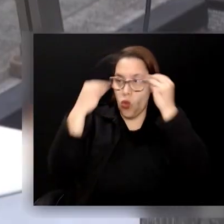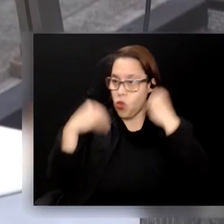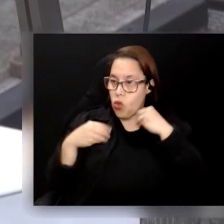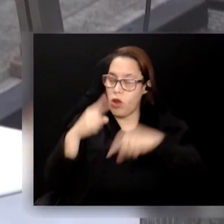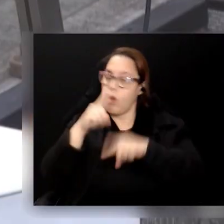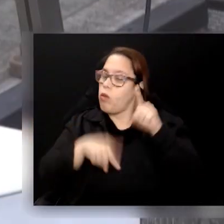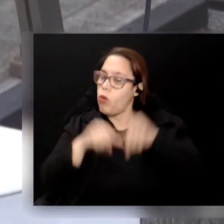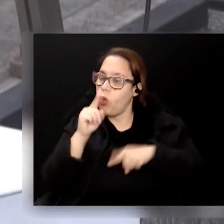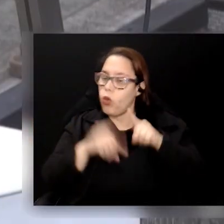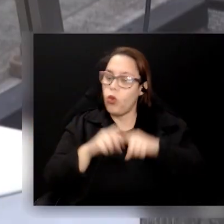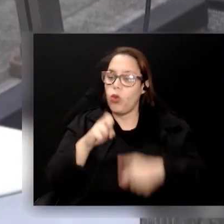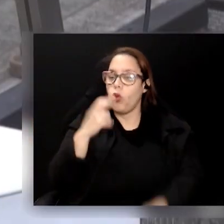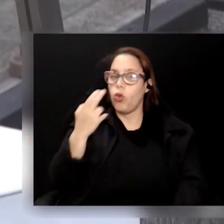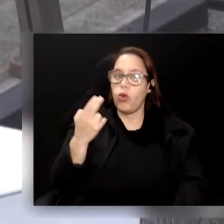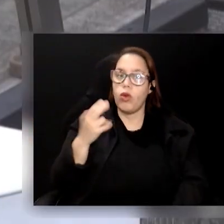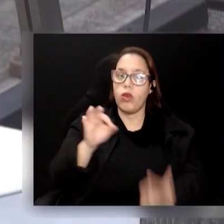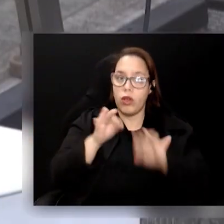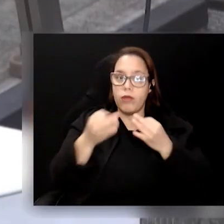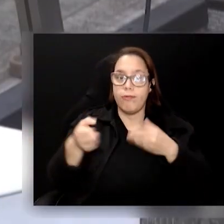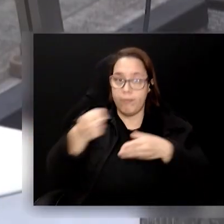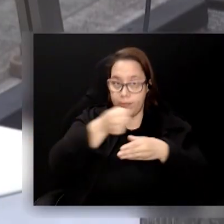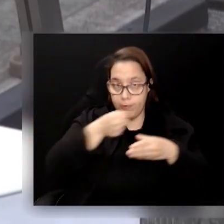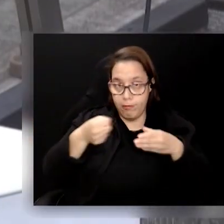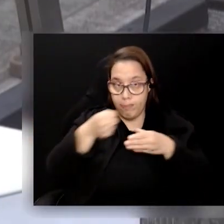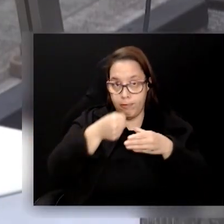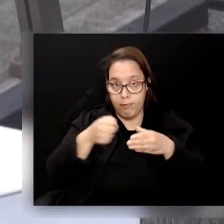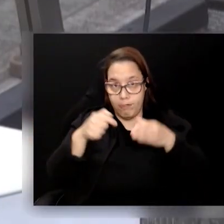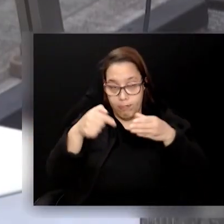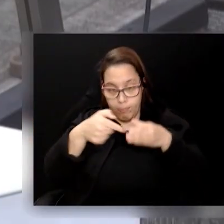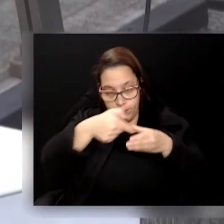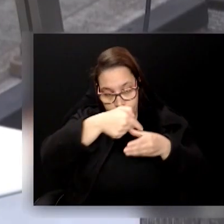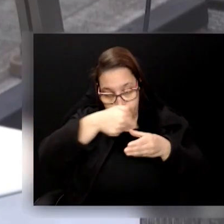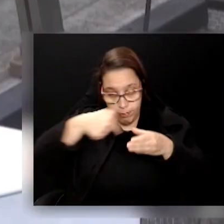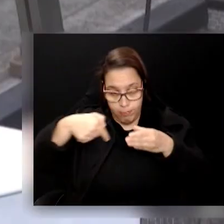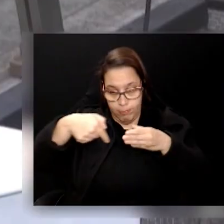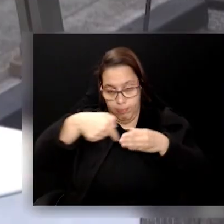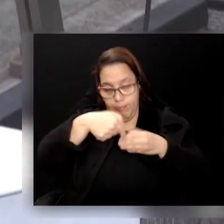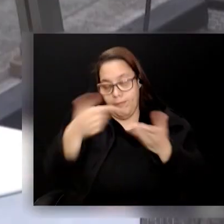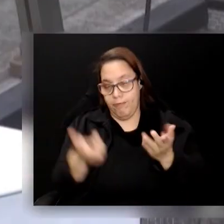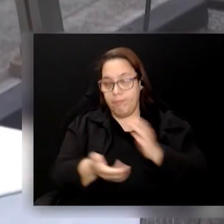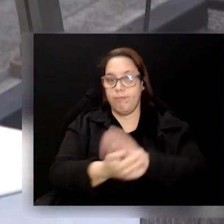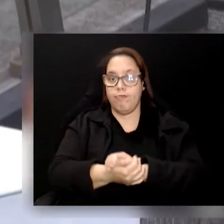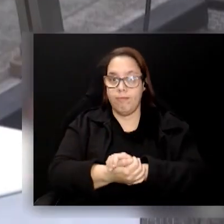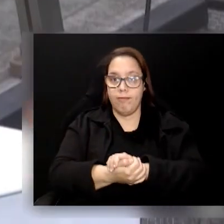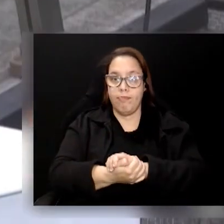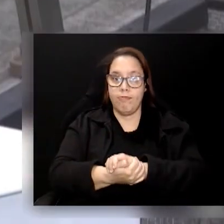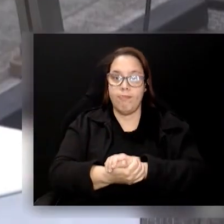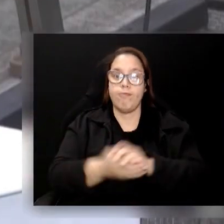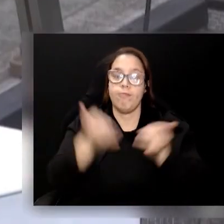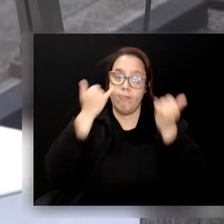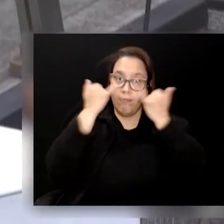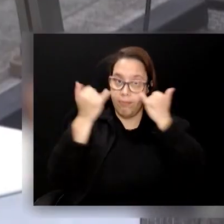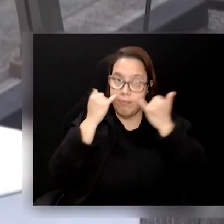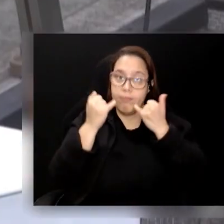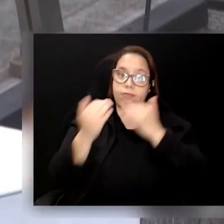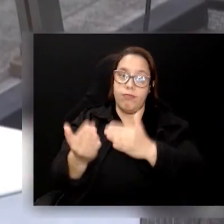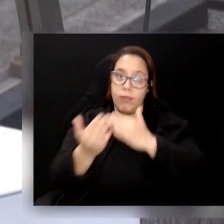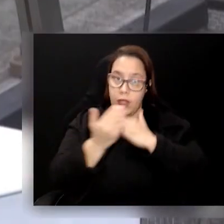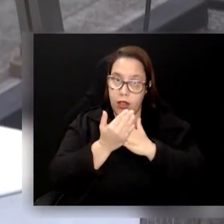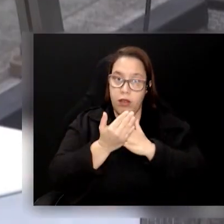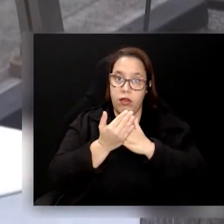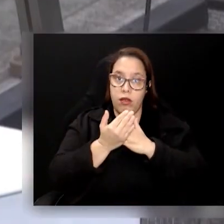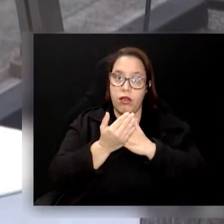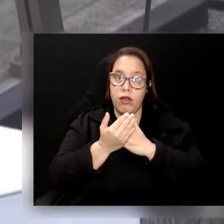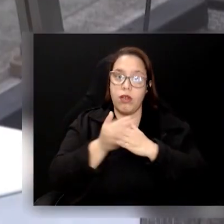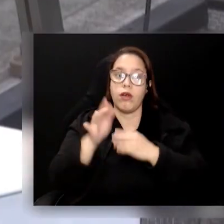numa simples panela, né, como a gente discutiu aqui hoje. Então, todas essas informações é para trazer também aos pais,